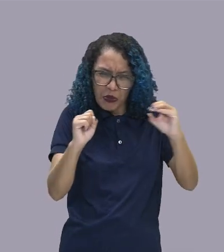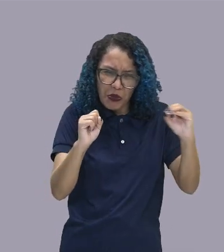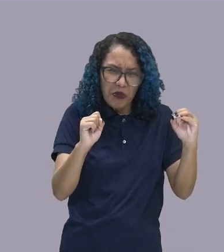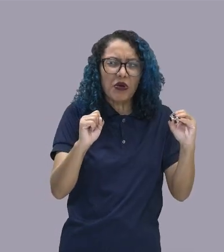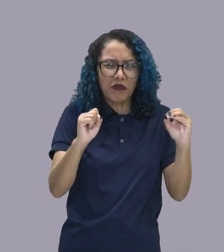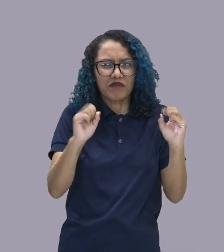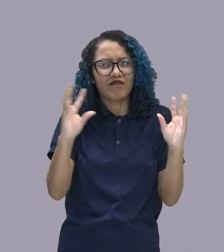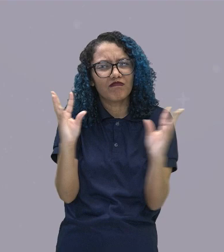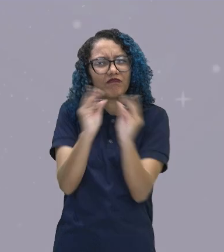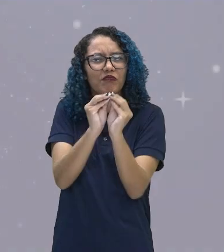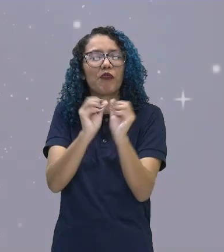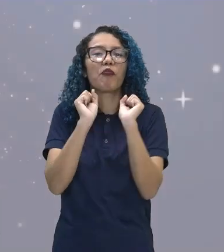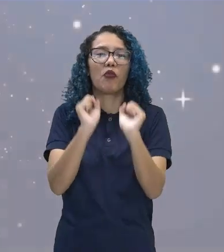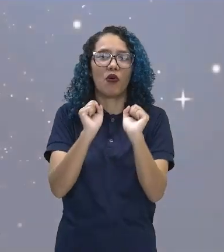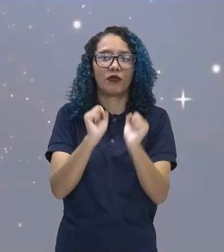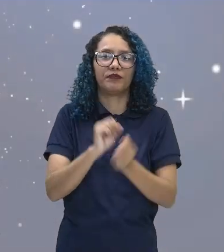compacta.